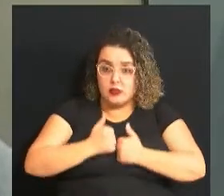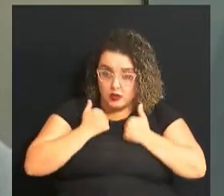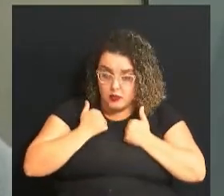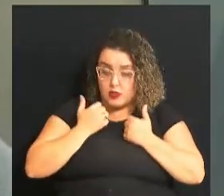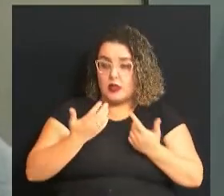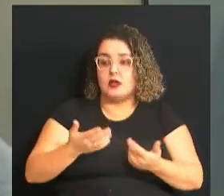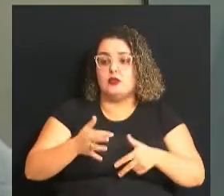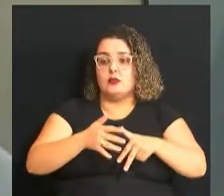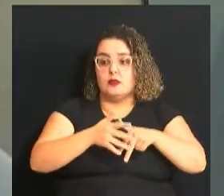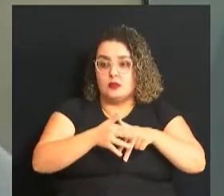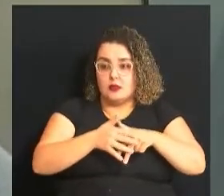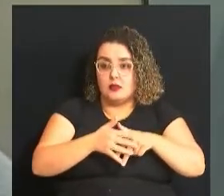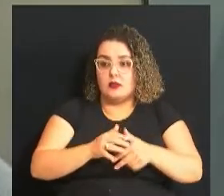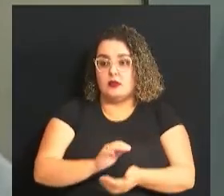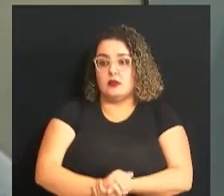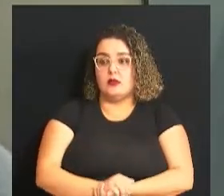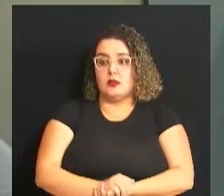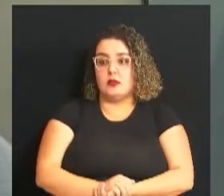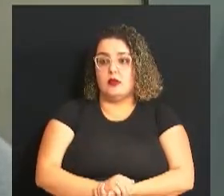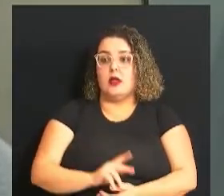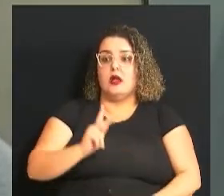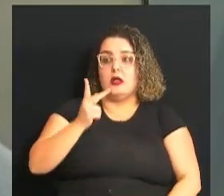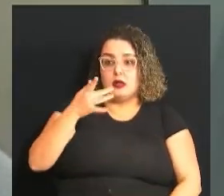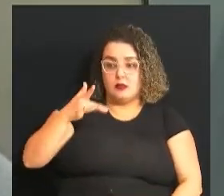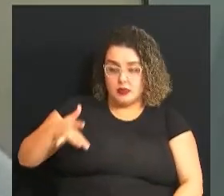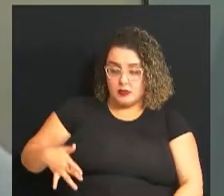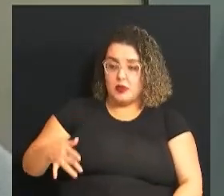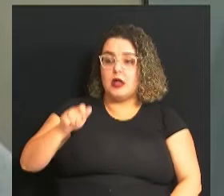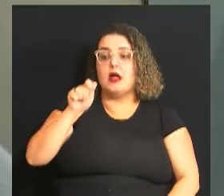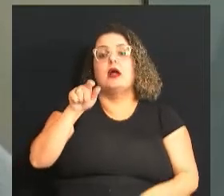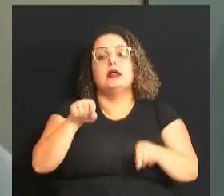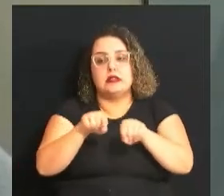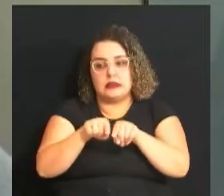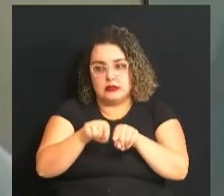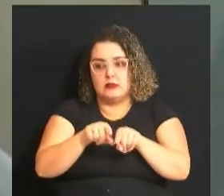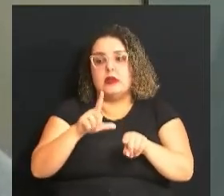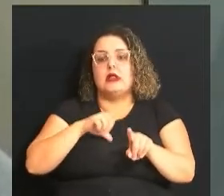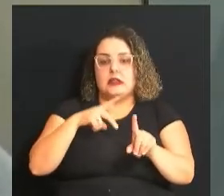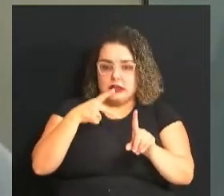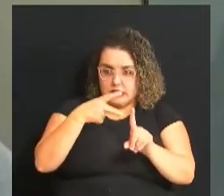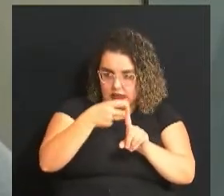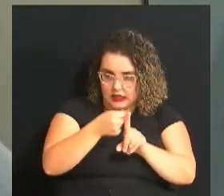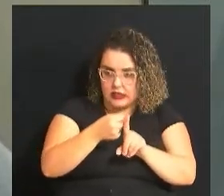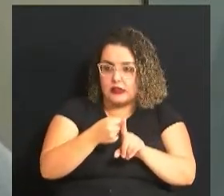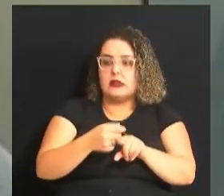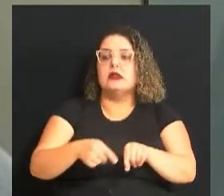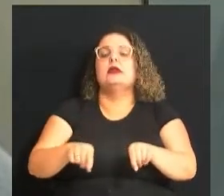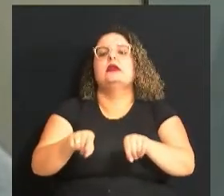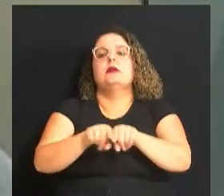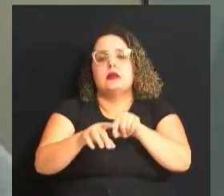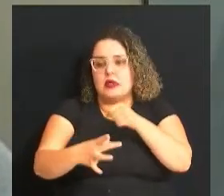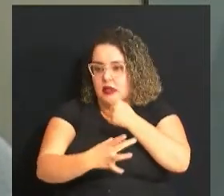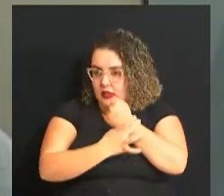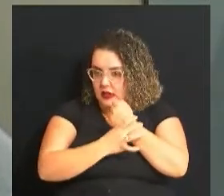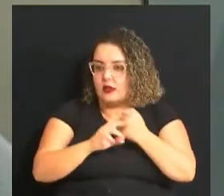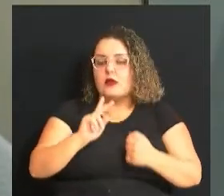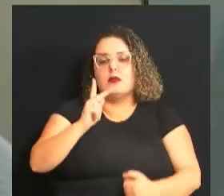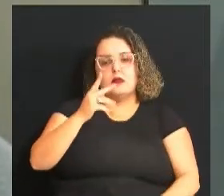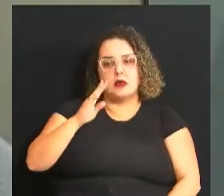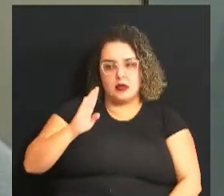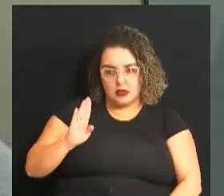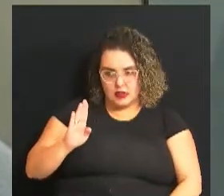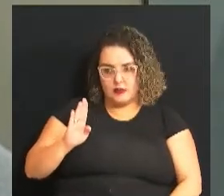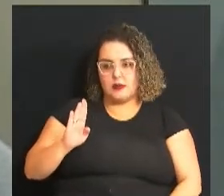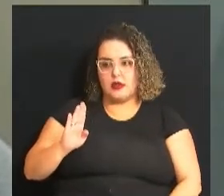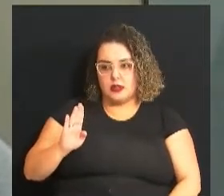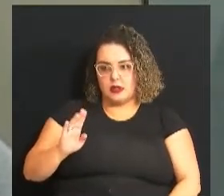E a hepatite A, ela também tem vacina, também tão segura quanto a hepatite B. São